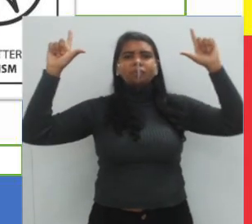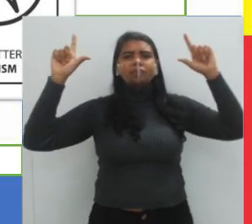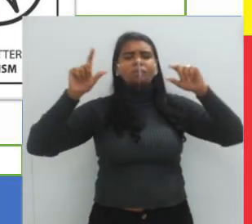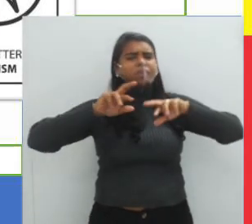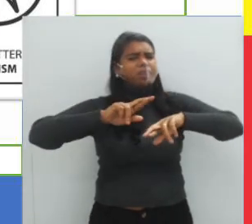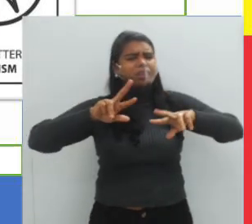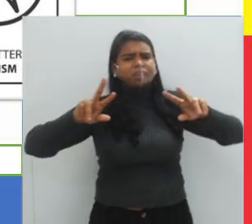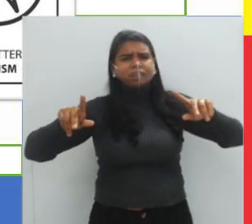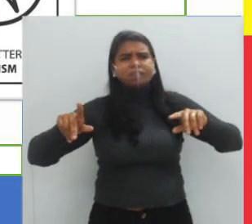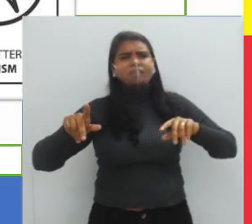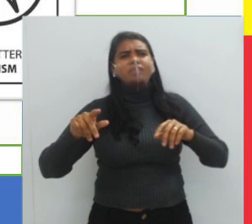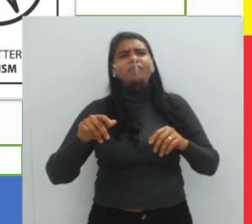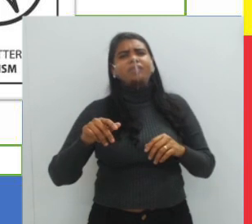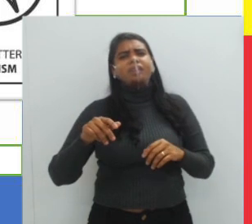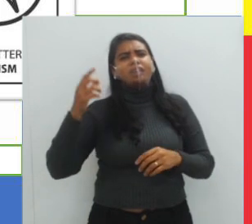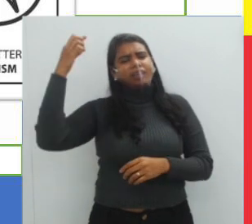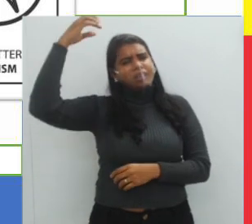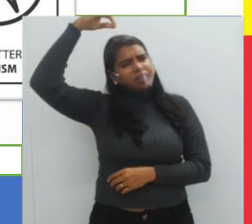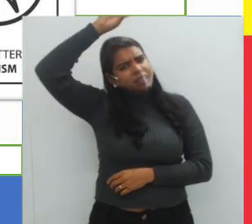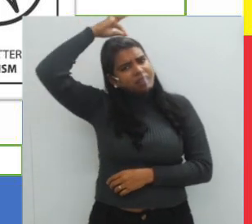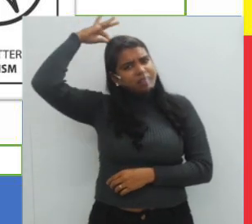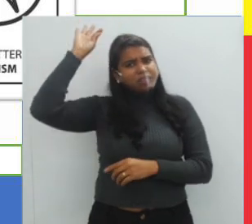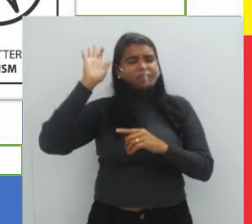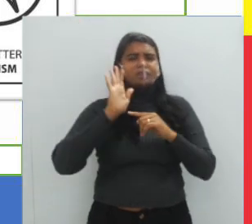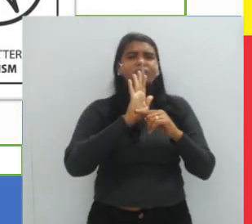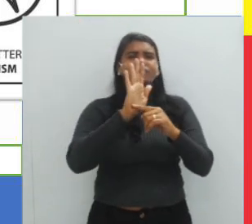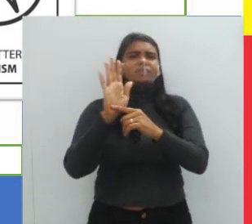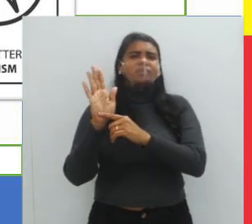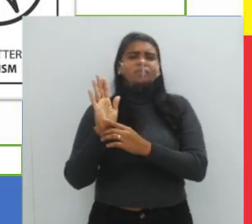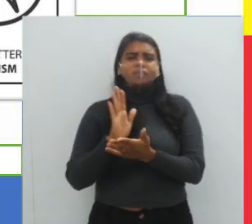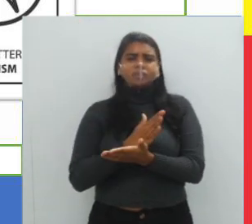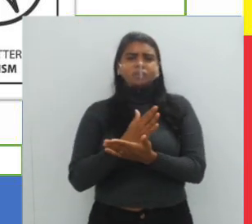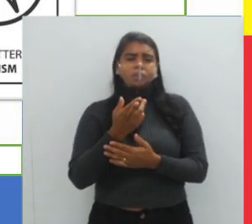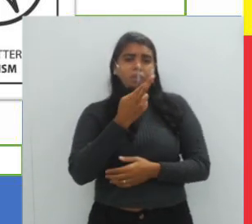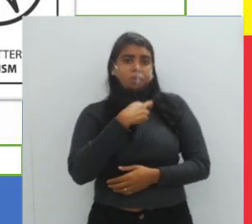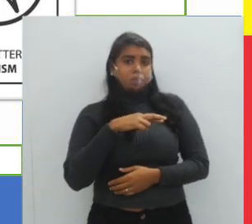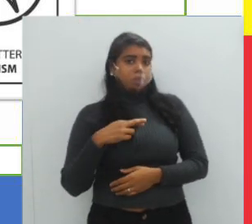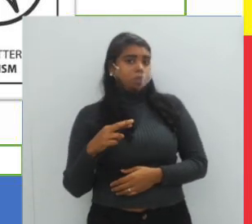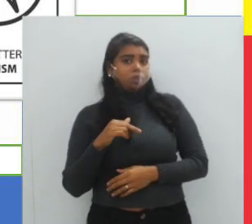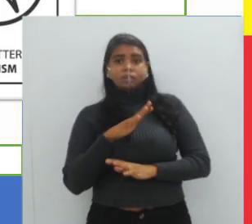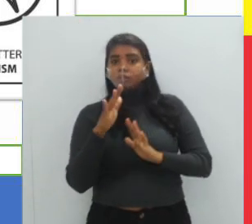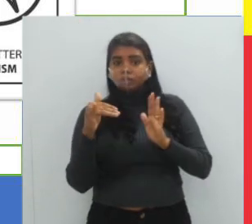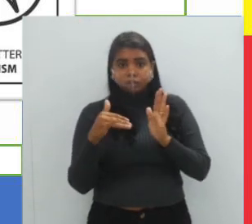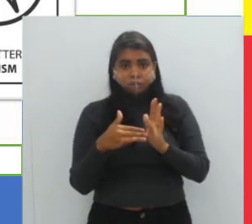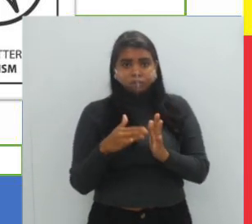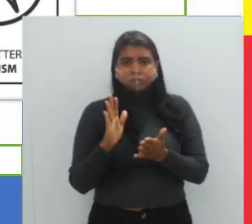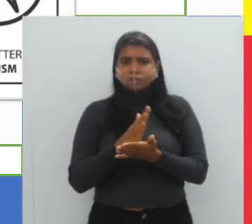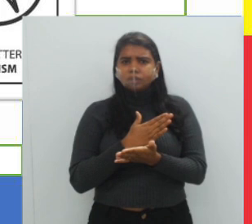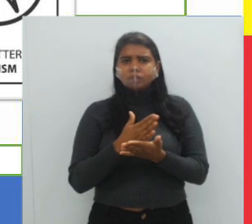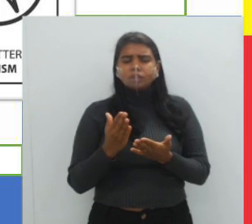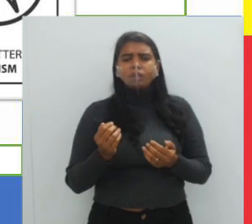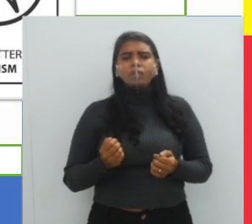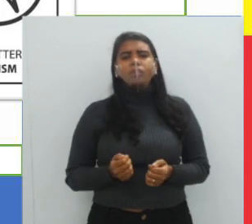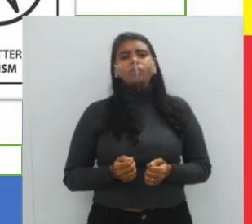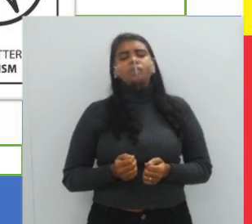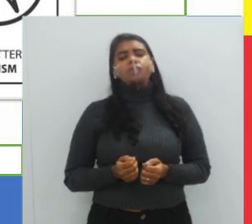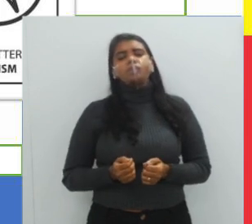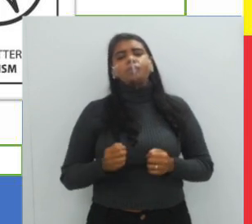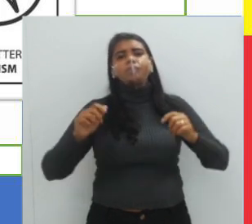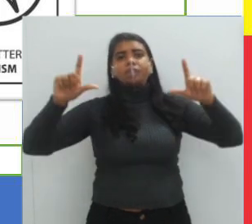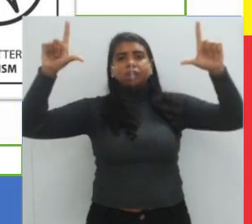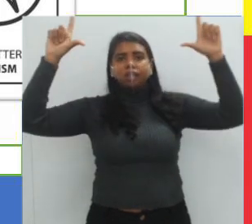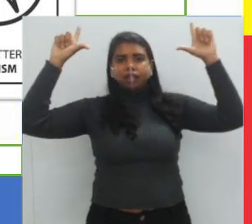vez, os símbolos sagrados de algumas religiões. Não estão todas aí, é claro, mas de